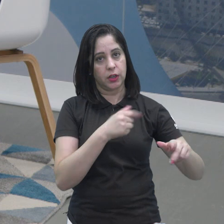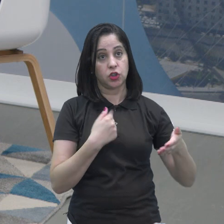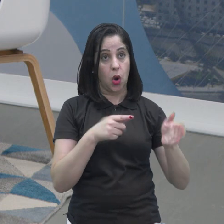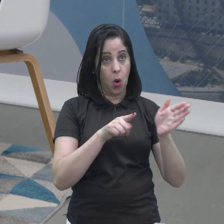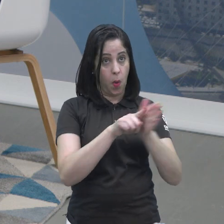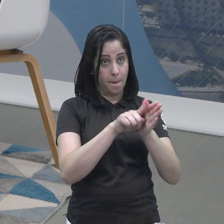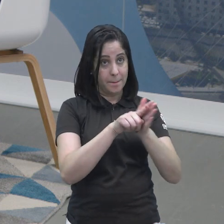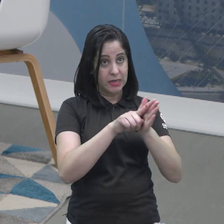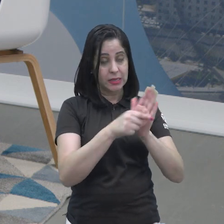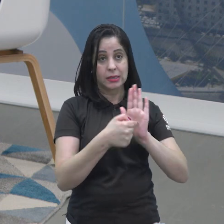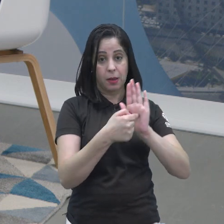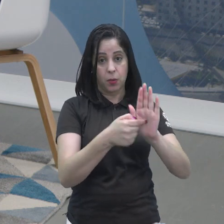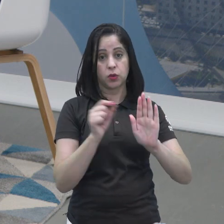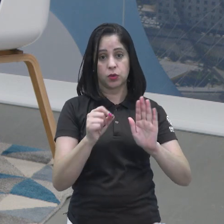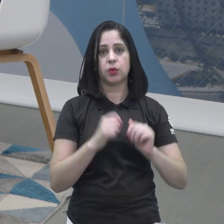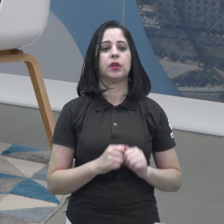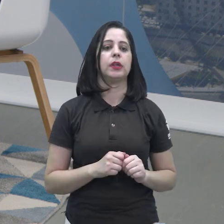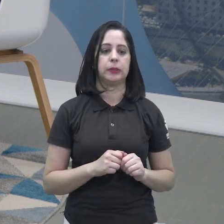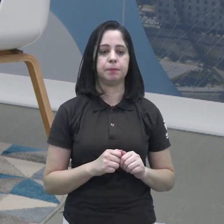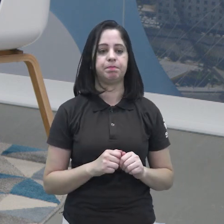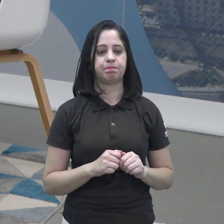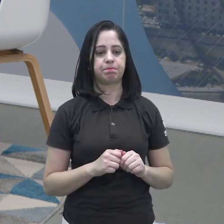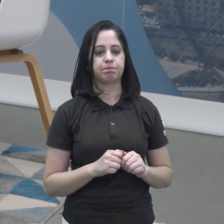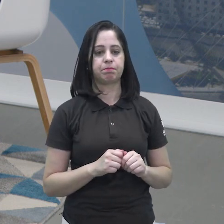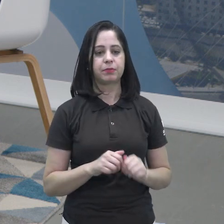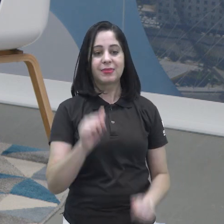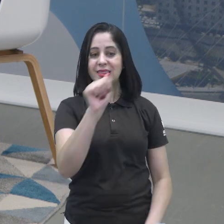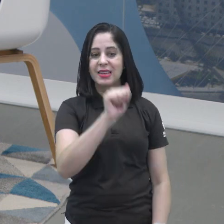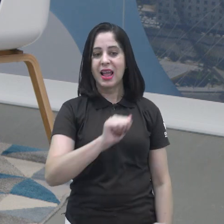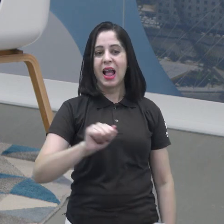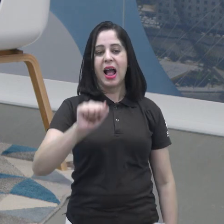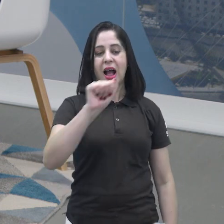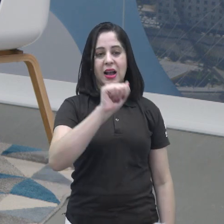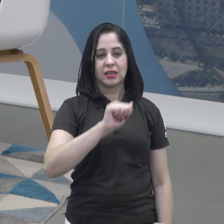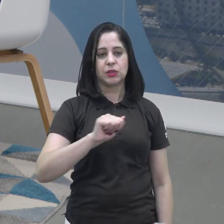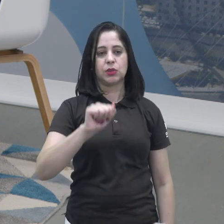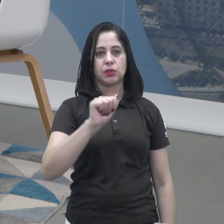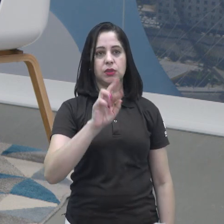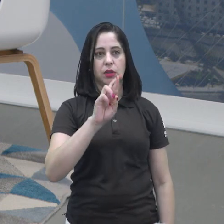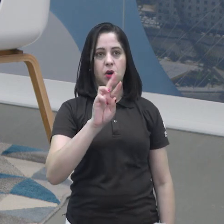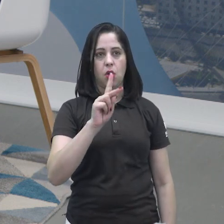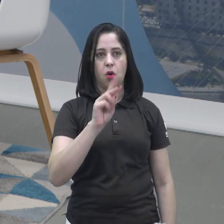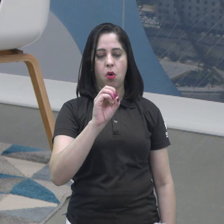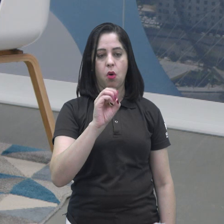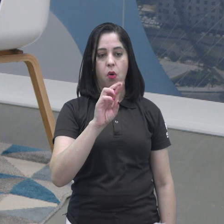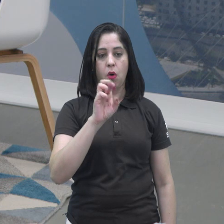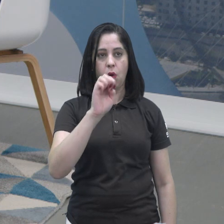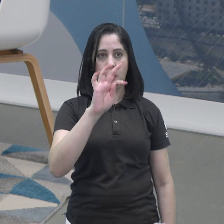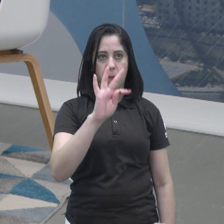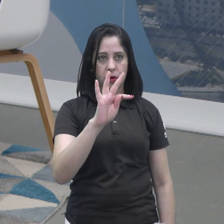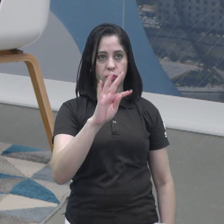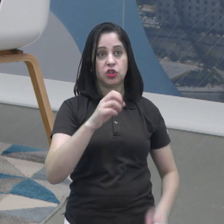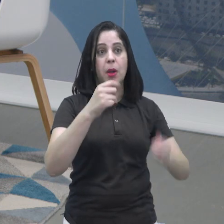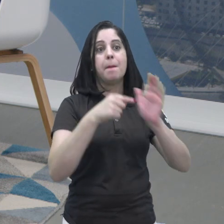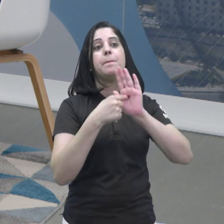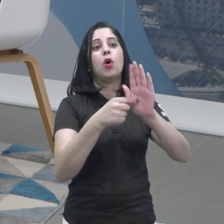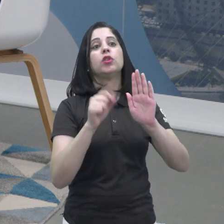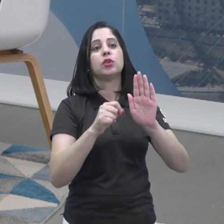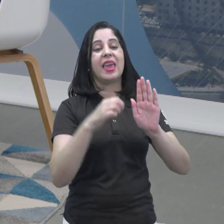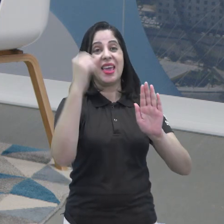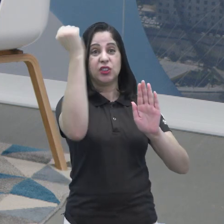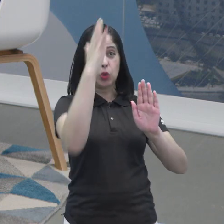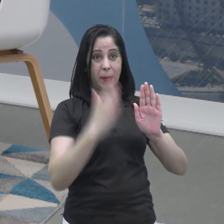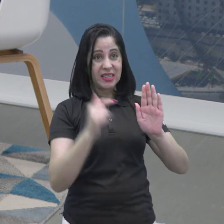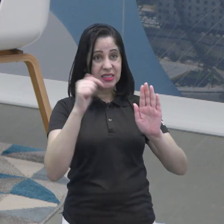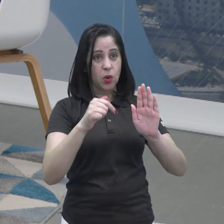aqui que eu separei aqui no notebook, um estudo realizado pela Robert Half, mostra que o Brasil lidera o índice